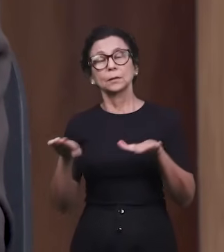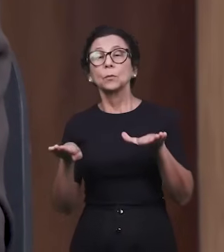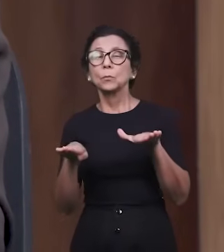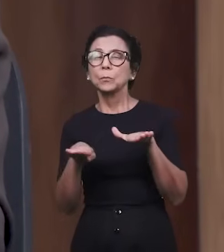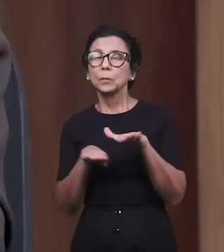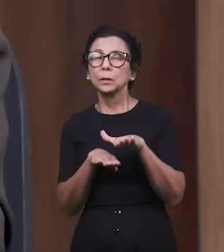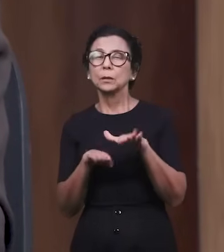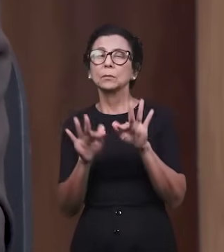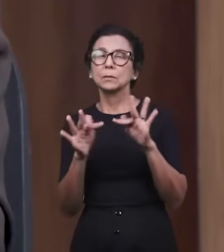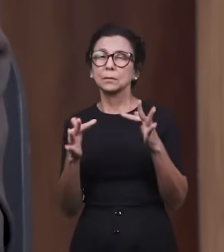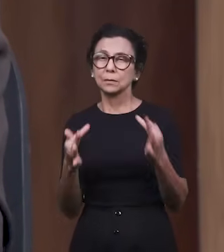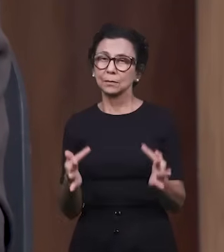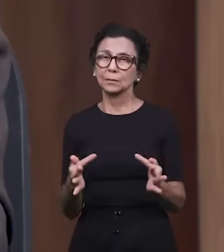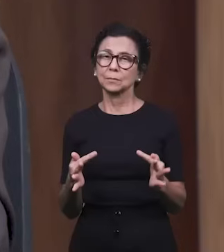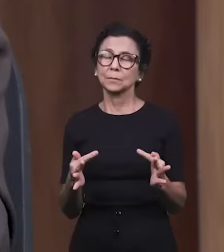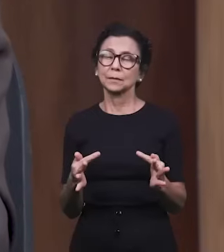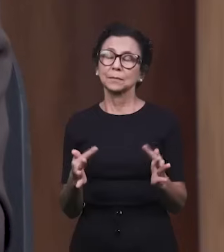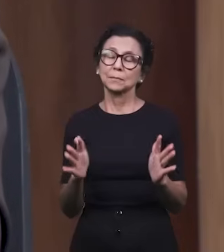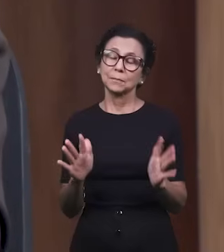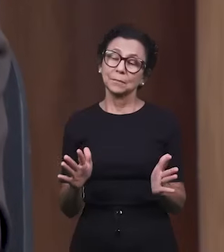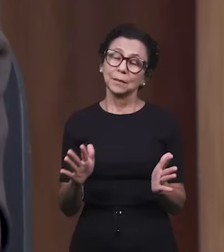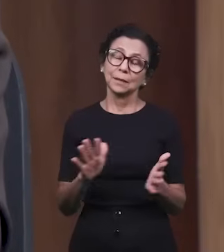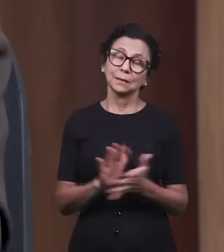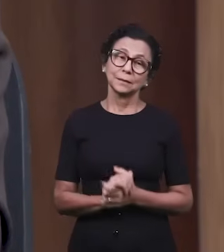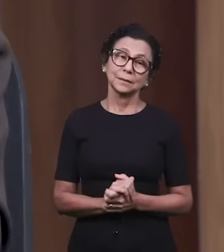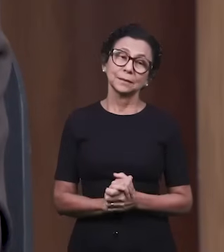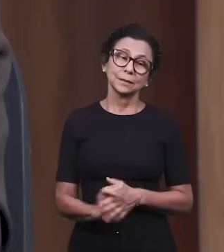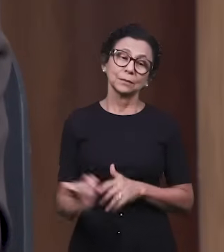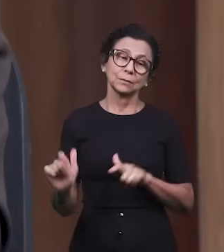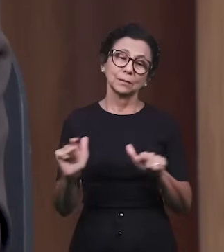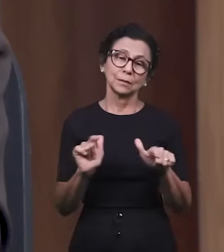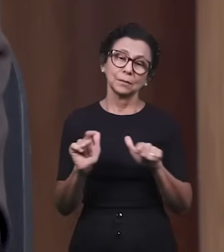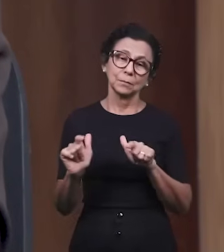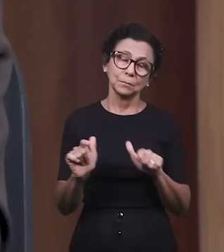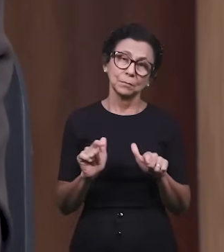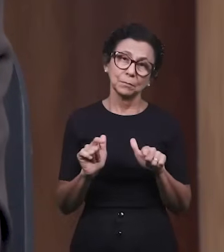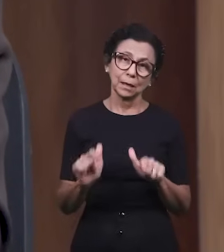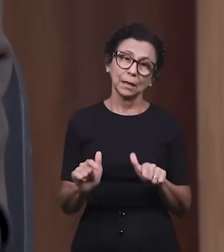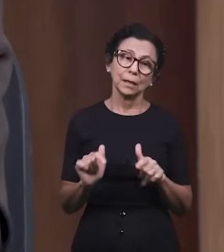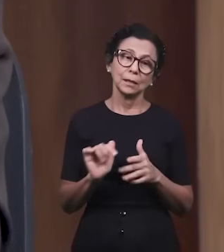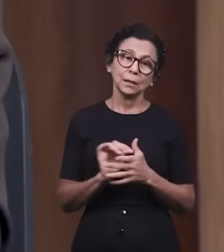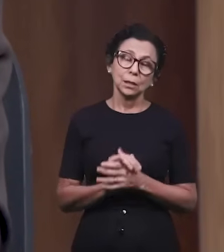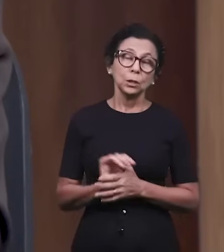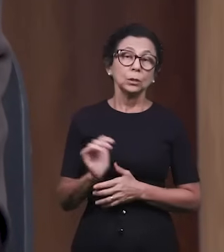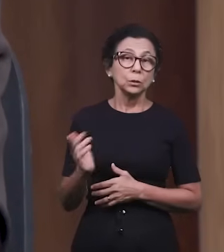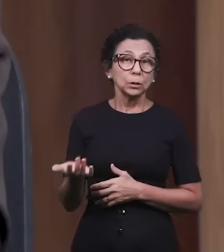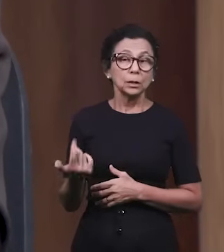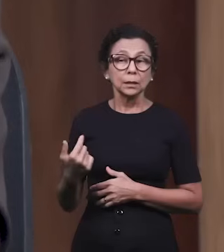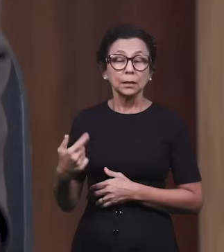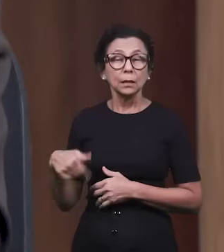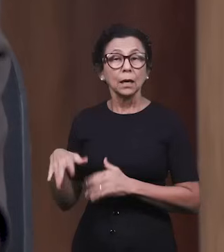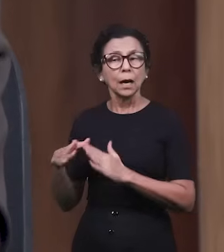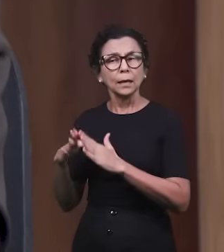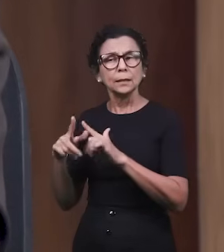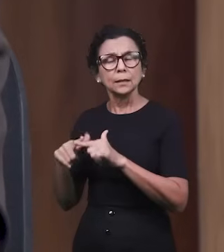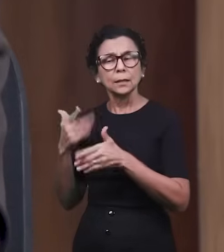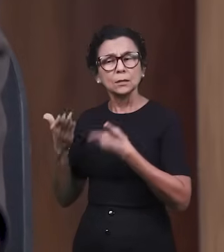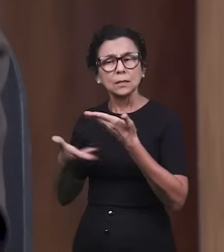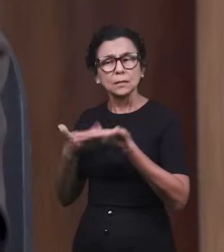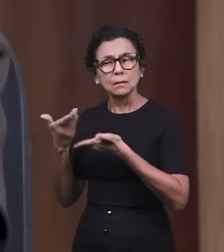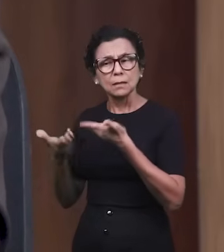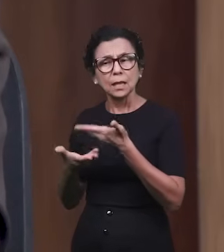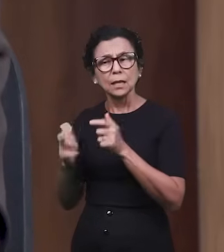para ser feito, mas é exatamente um trabalho que produz crescimento na igreja. Uma igreja